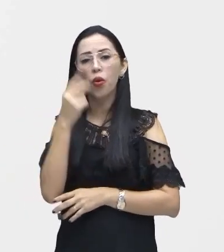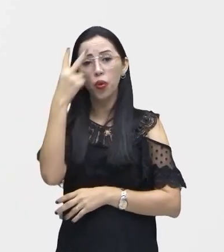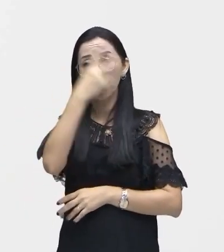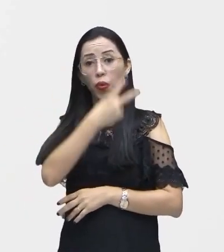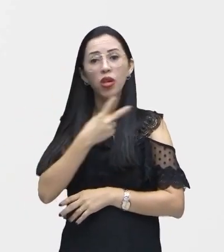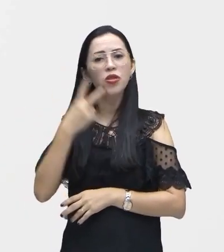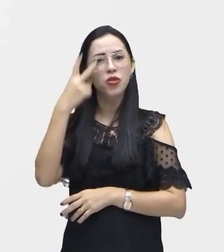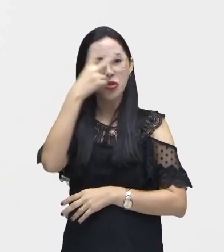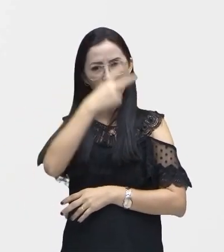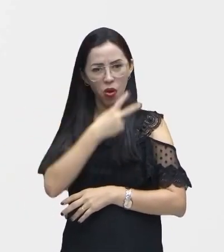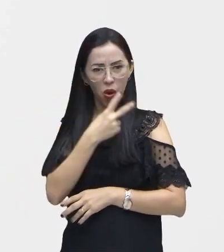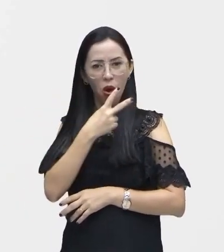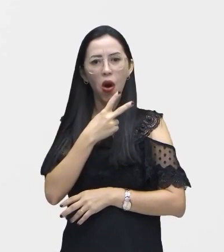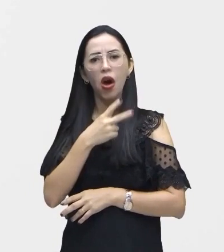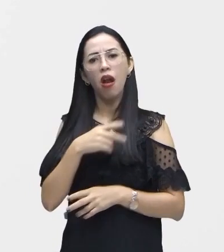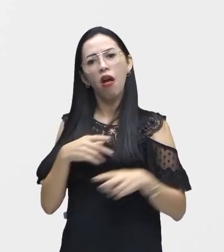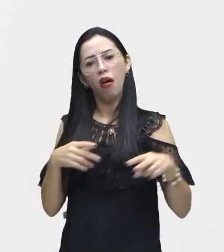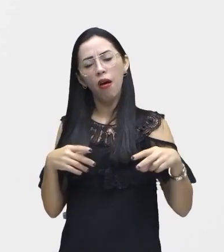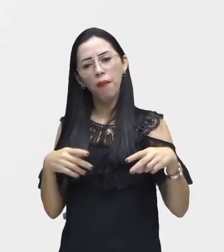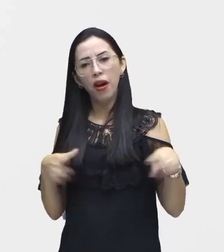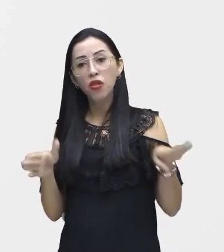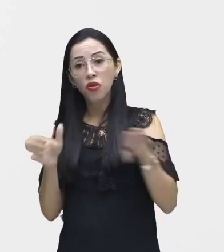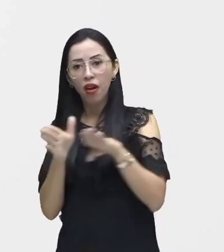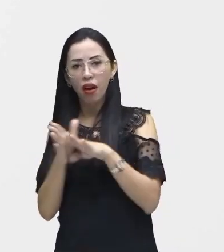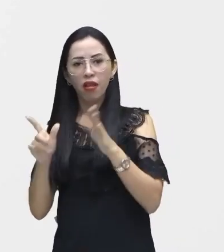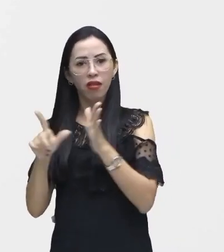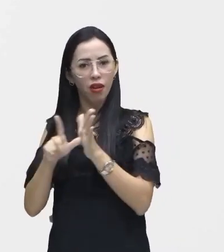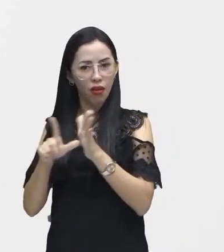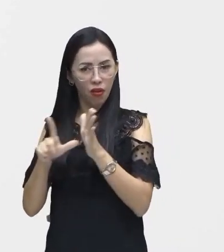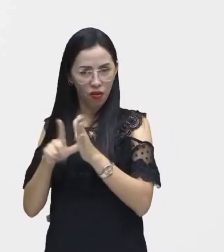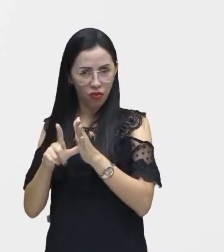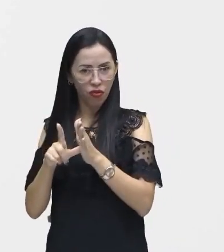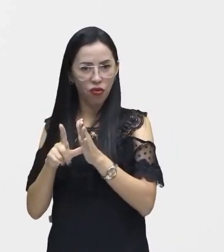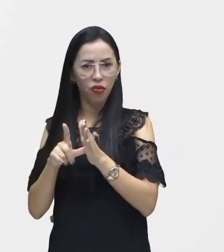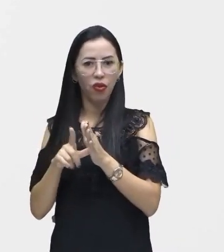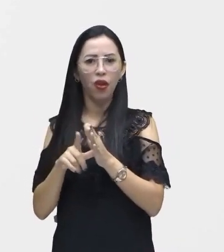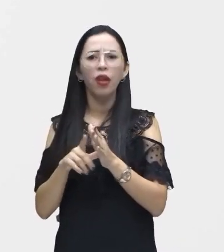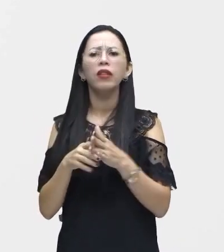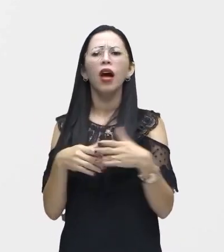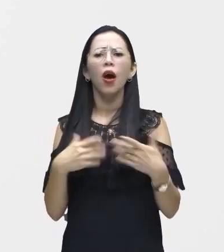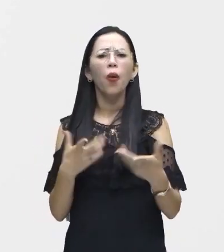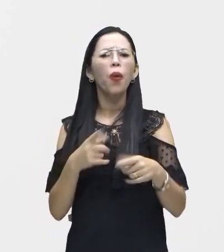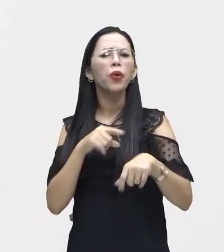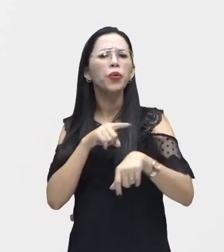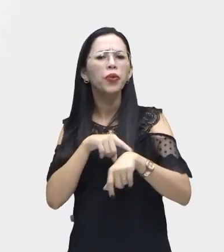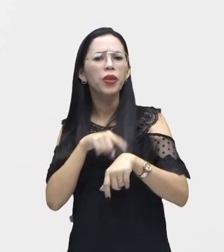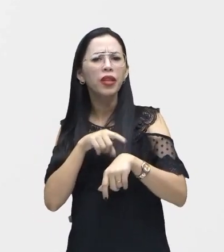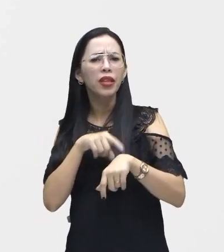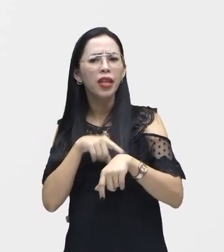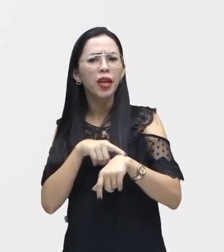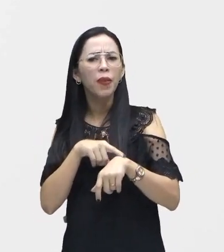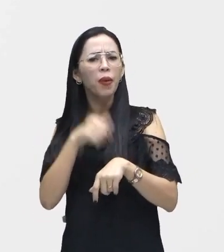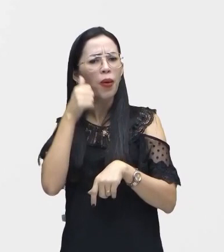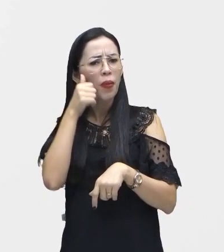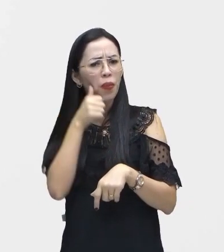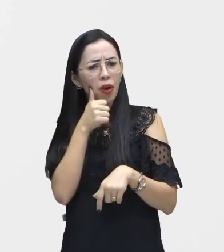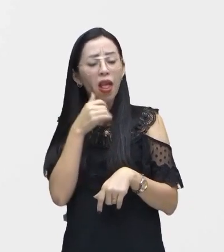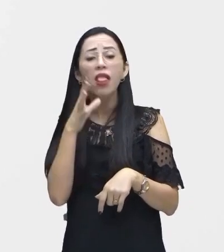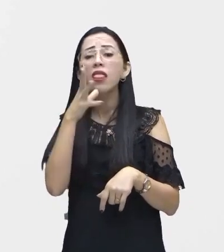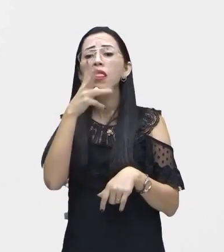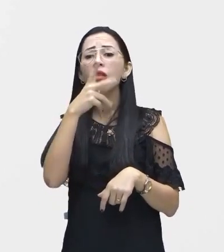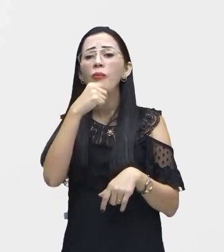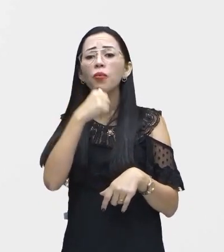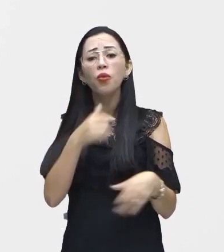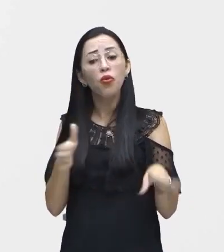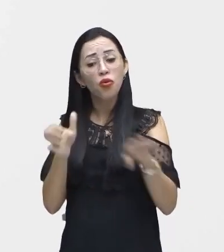a loja equivale a, letra A, 100 minutos, letra B, 110 minutos, letra C,